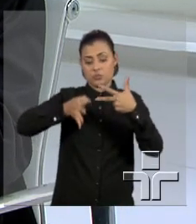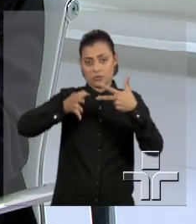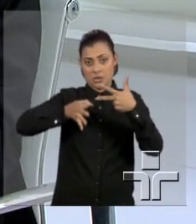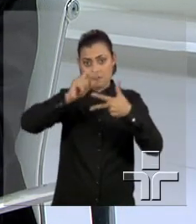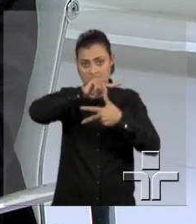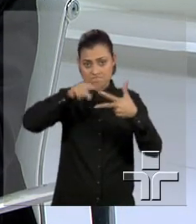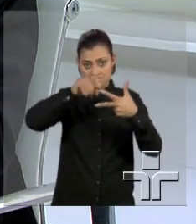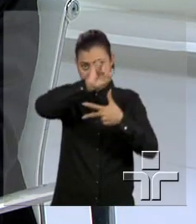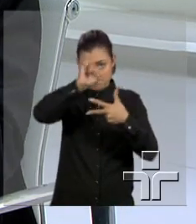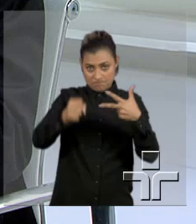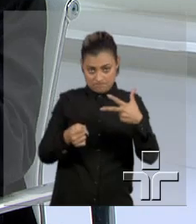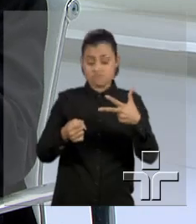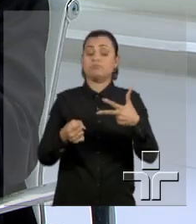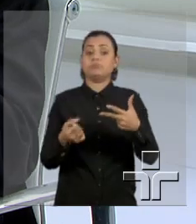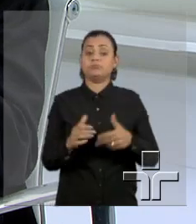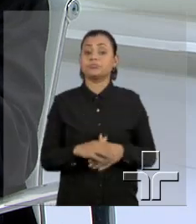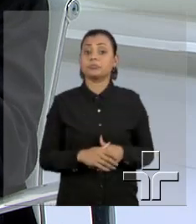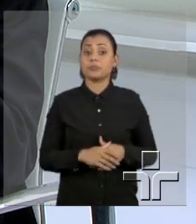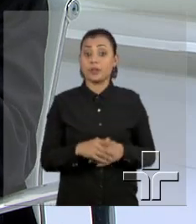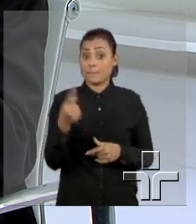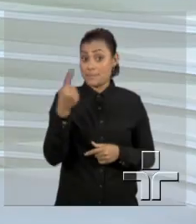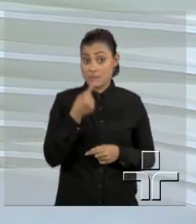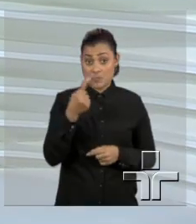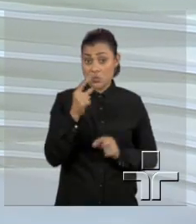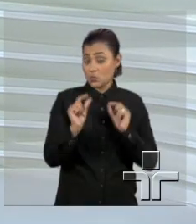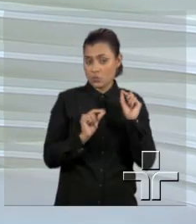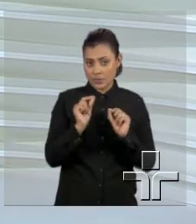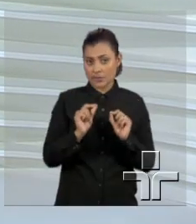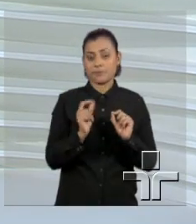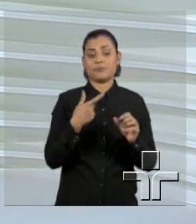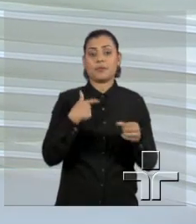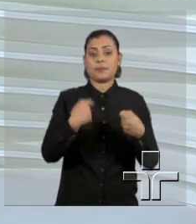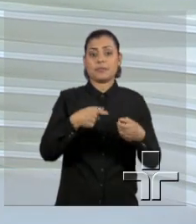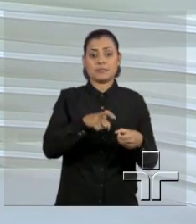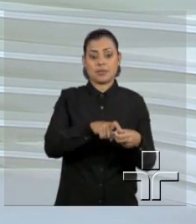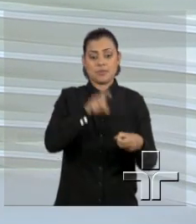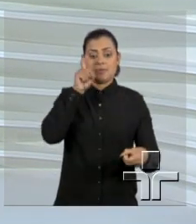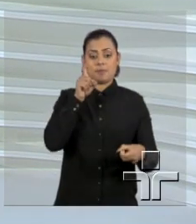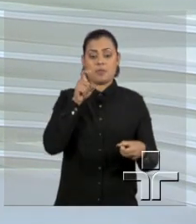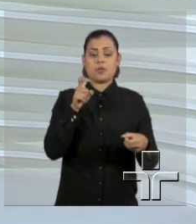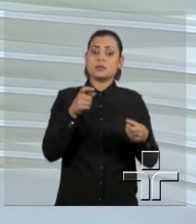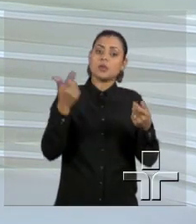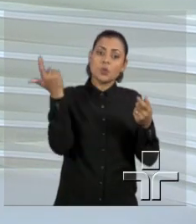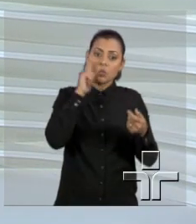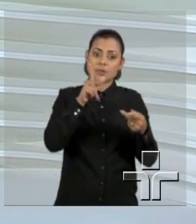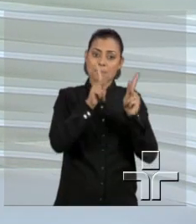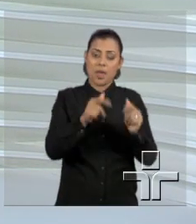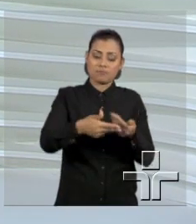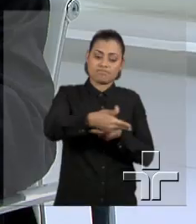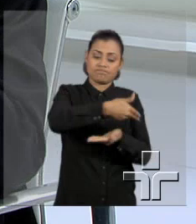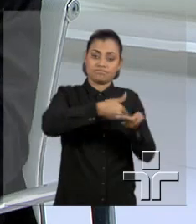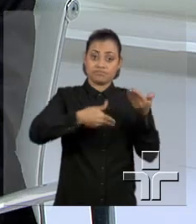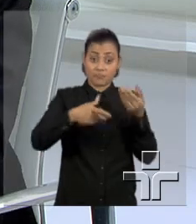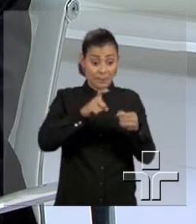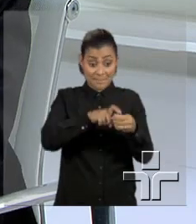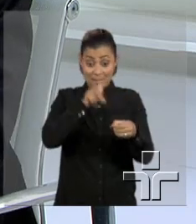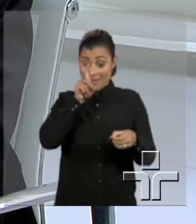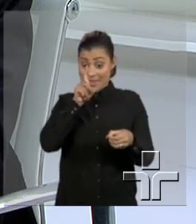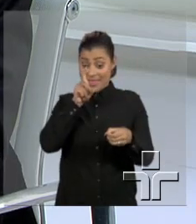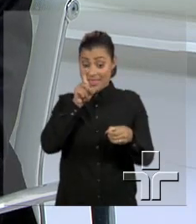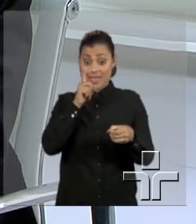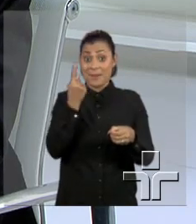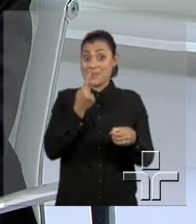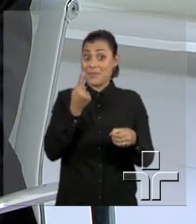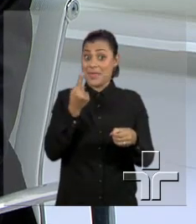quanto cronológicas. Primeira ordem, independência e harmonia. Primeiramente a independência, depois a